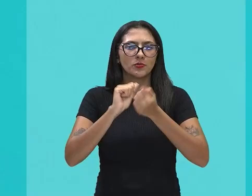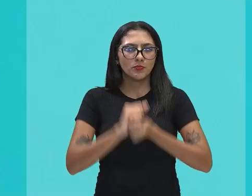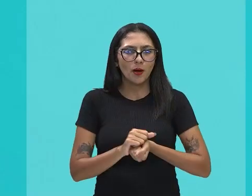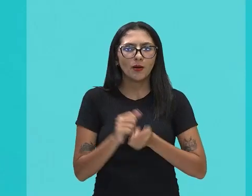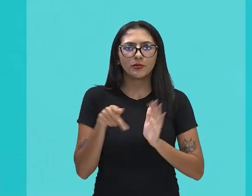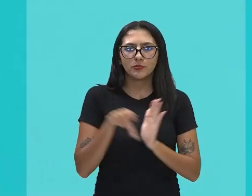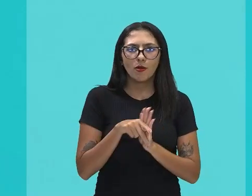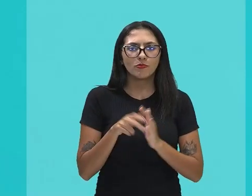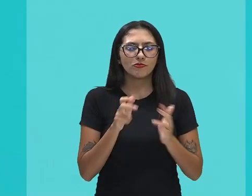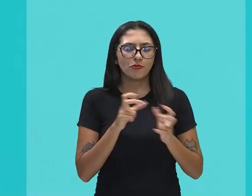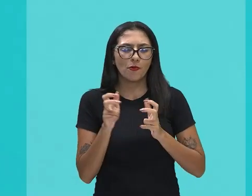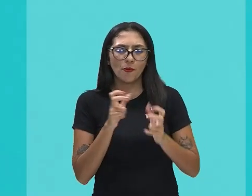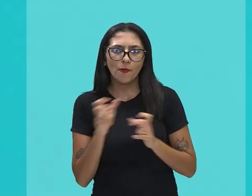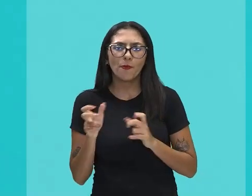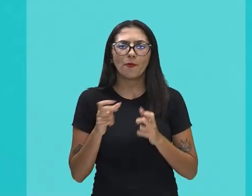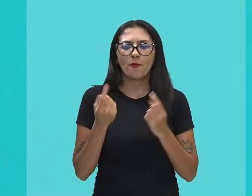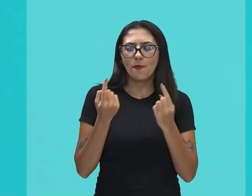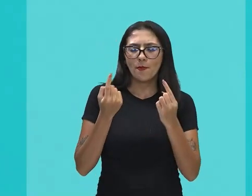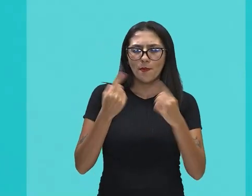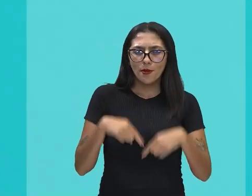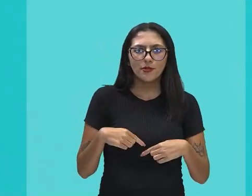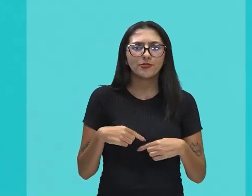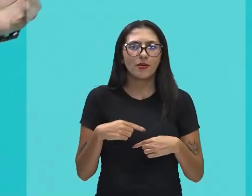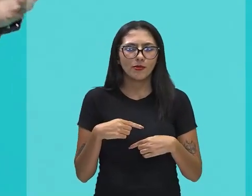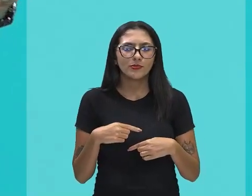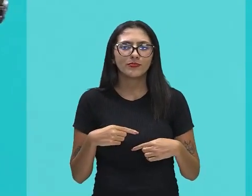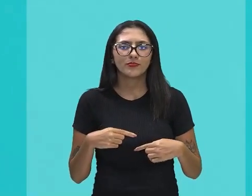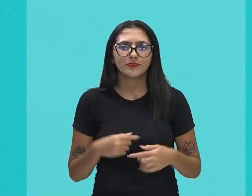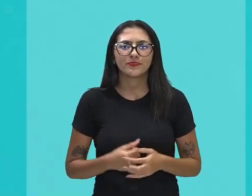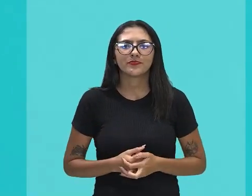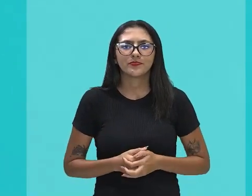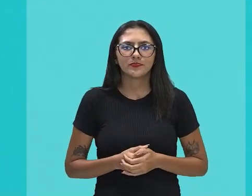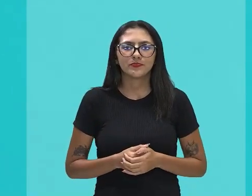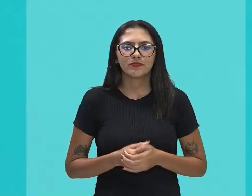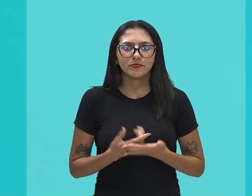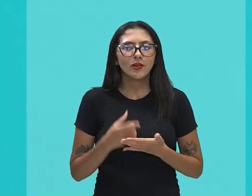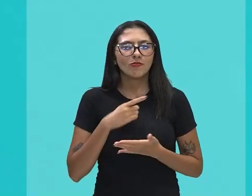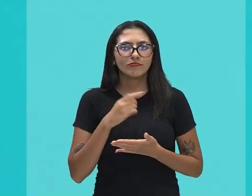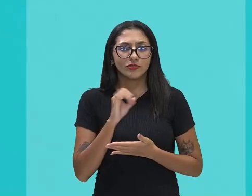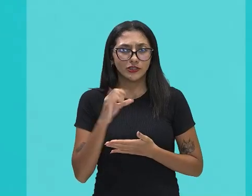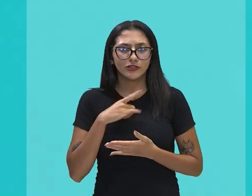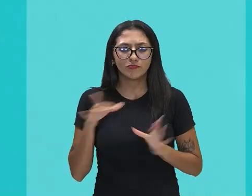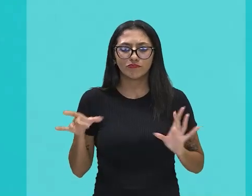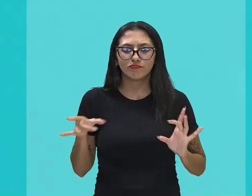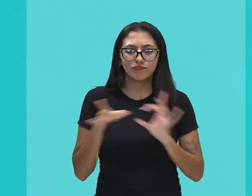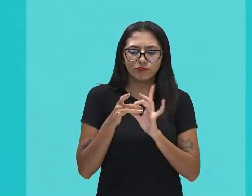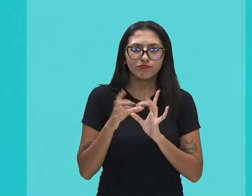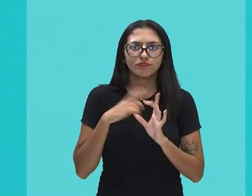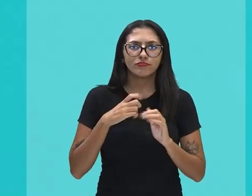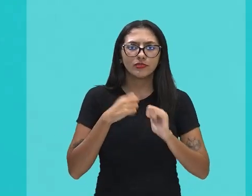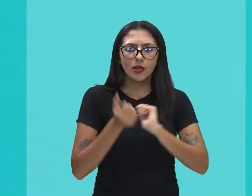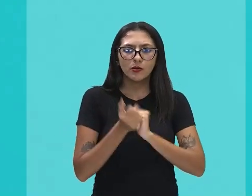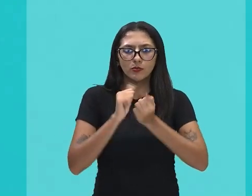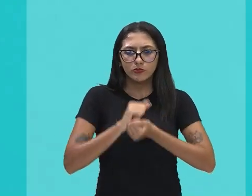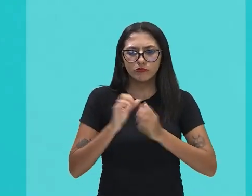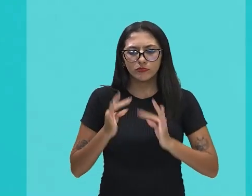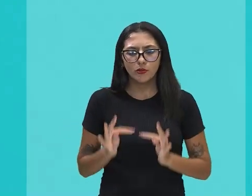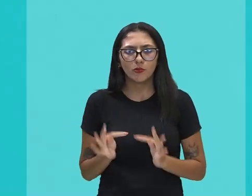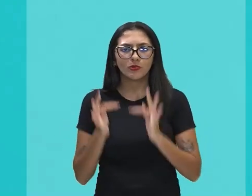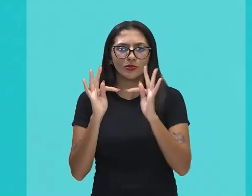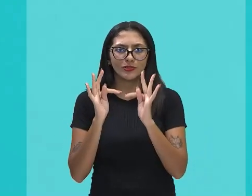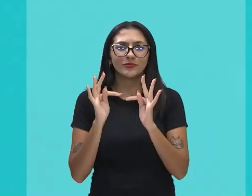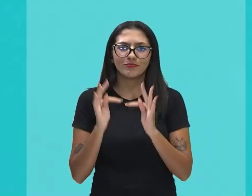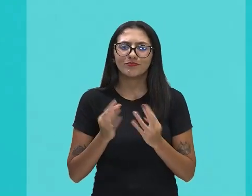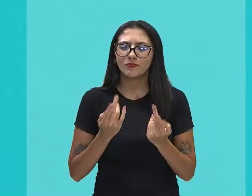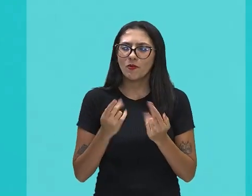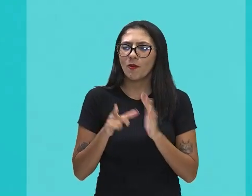jogo, da competição, da maravilha proporcionada. Quando nós casamos tudo isso, nós temos a esportivização do virtual, como a cartela mostrou